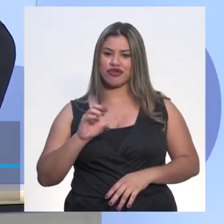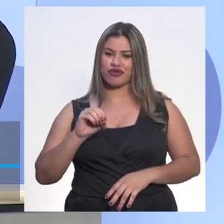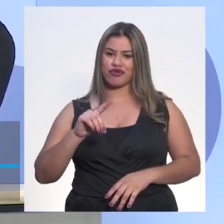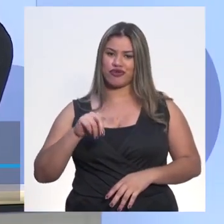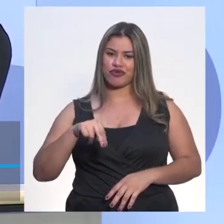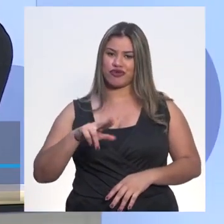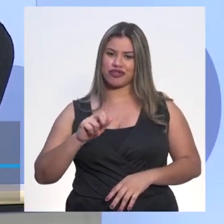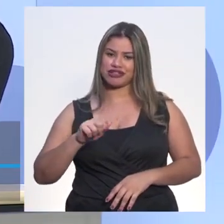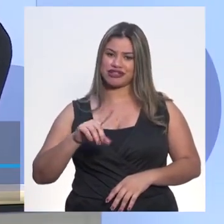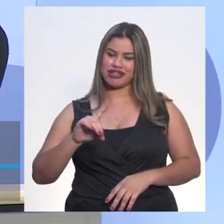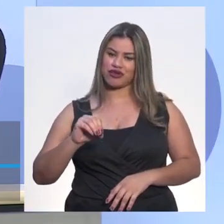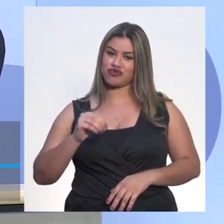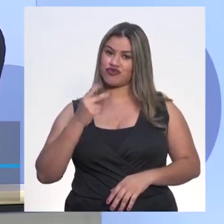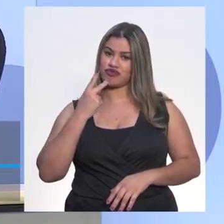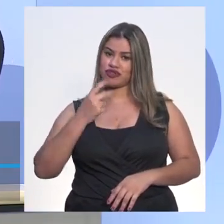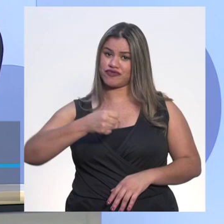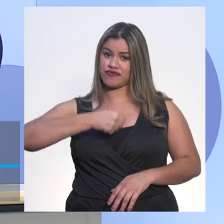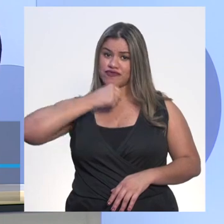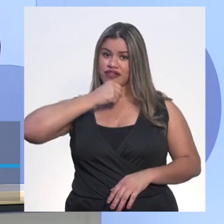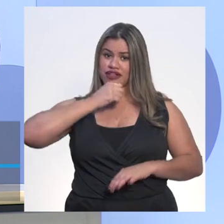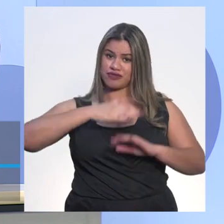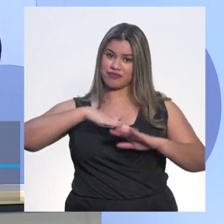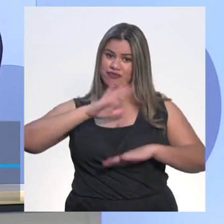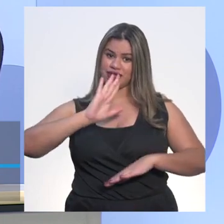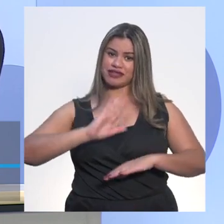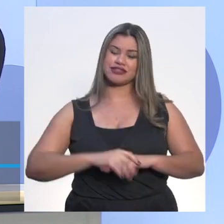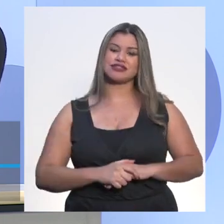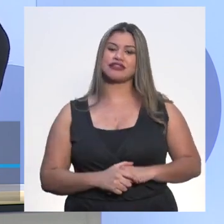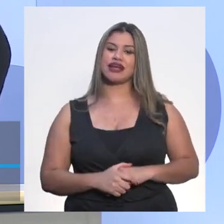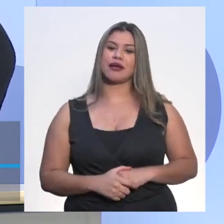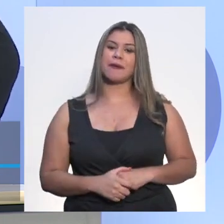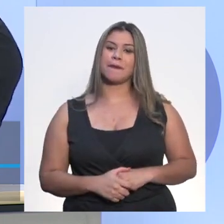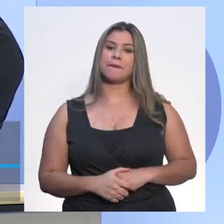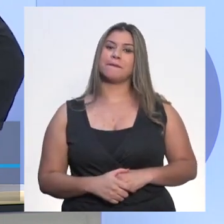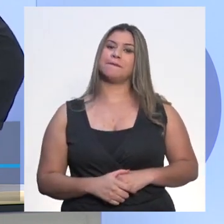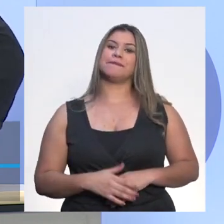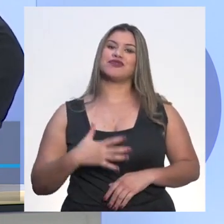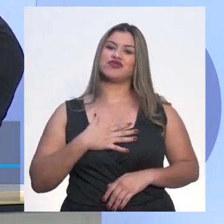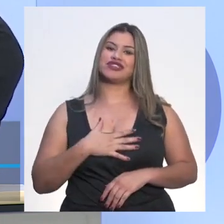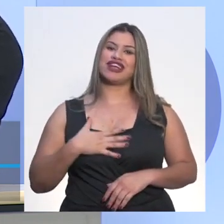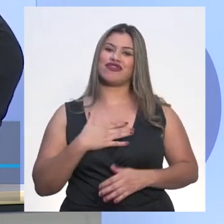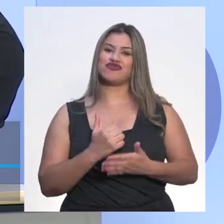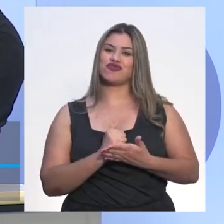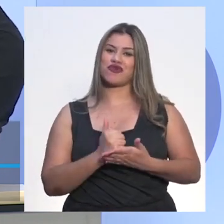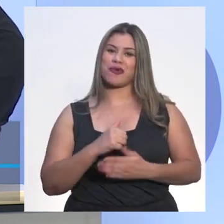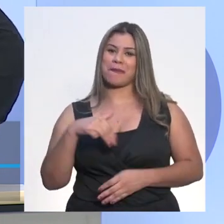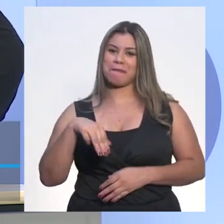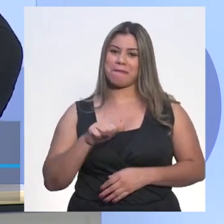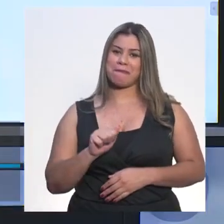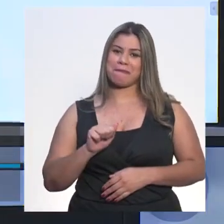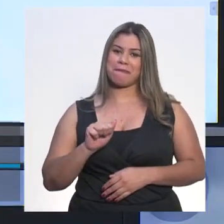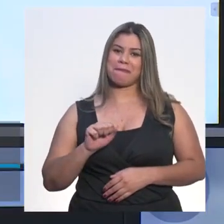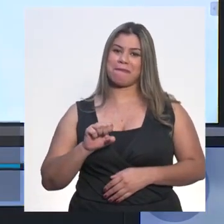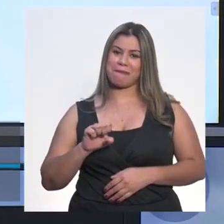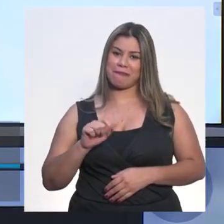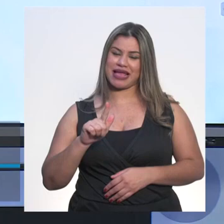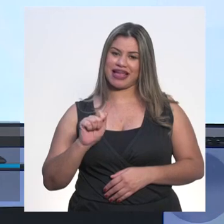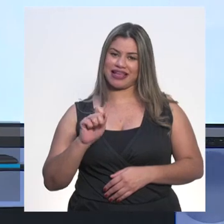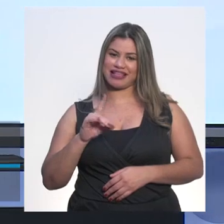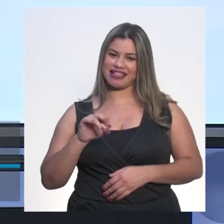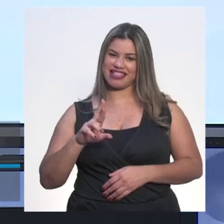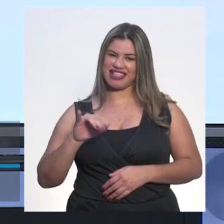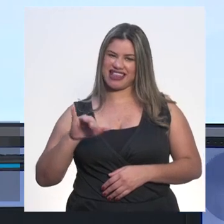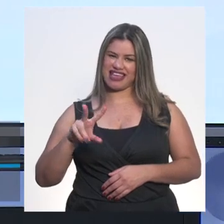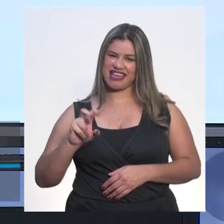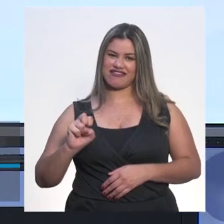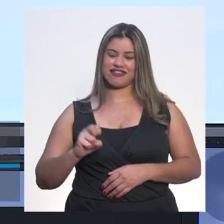mais velho, ó, professor Ronaldo, mas eu também já participei. Ele adorava o Mega Drive. Olha, eu tô para te dizer que eu passei por essa, tá, professor? Passei